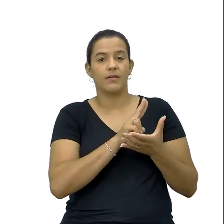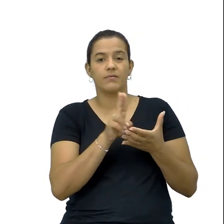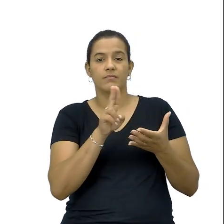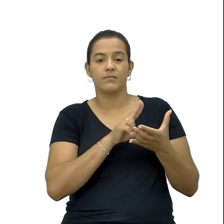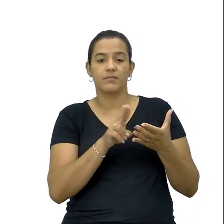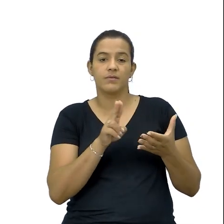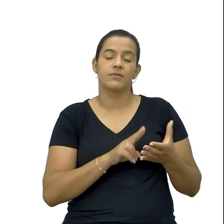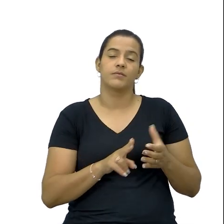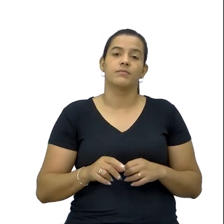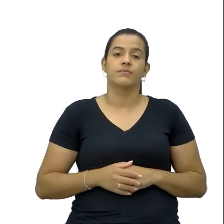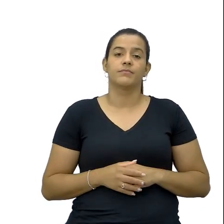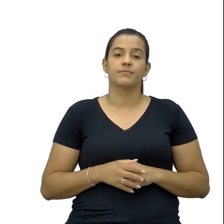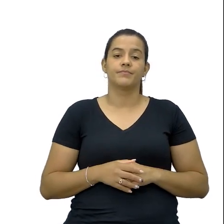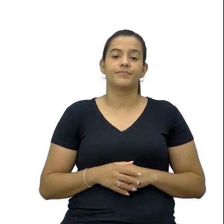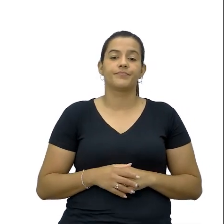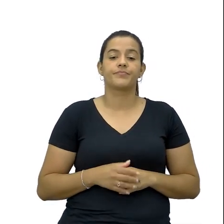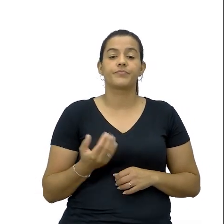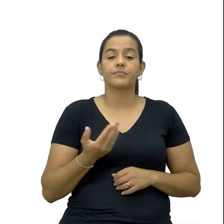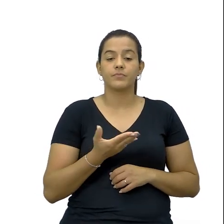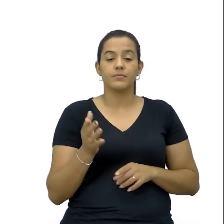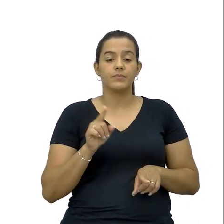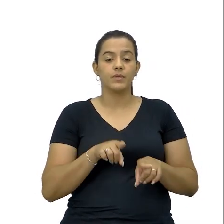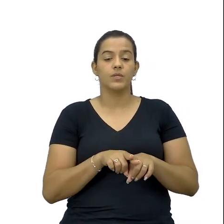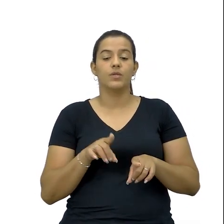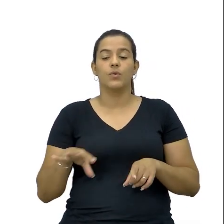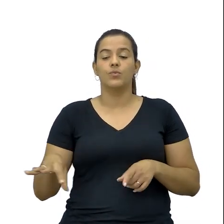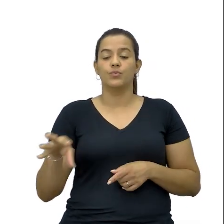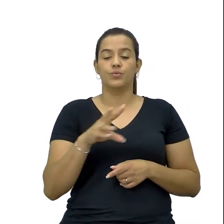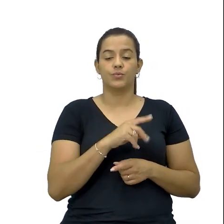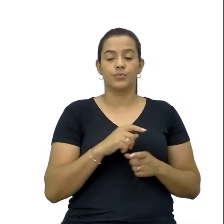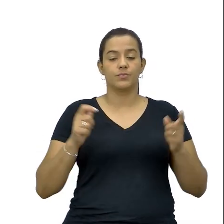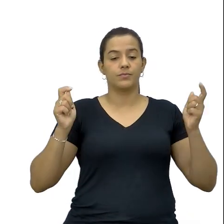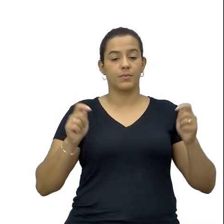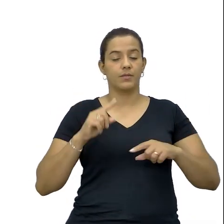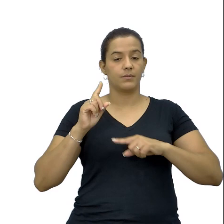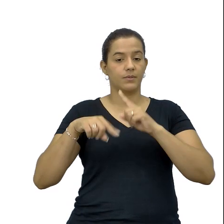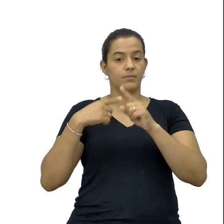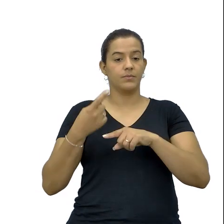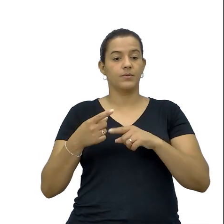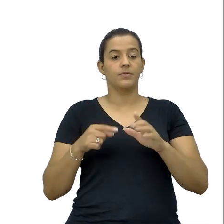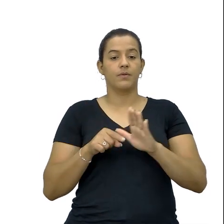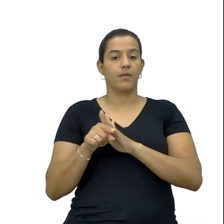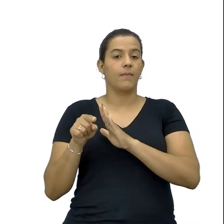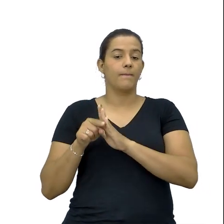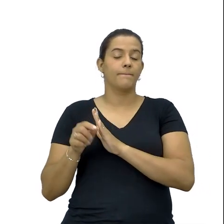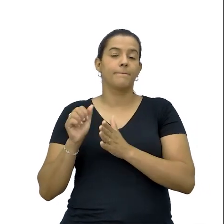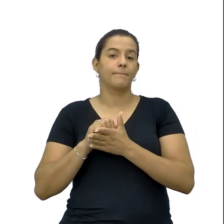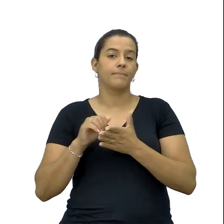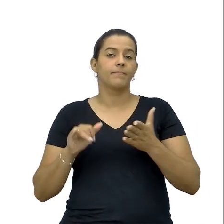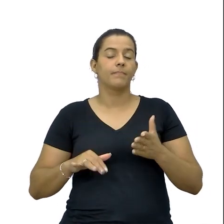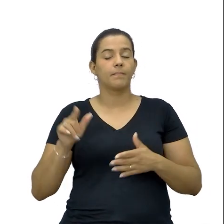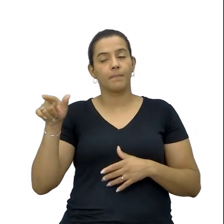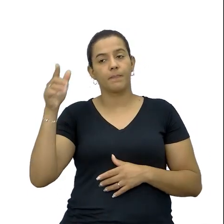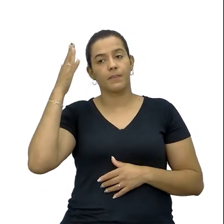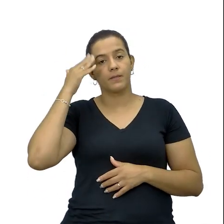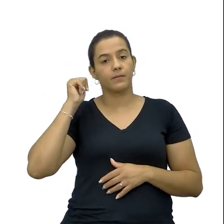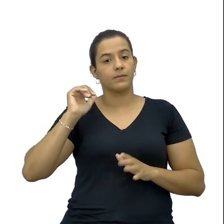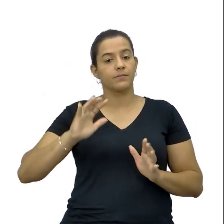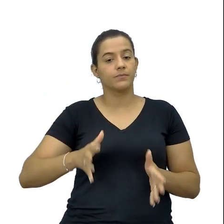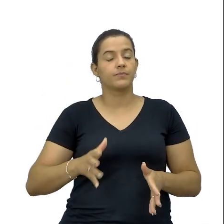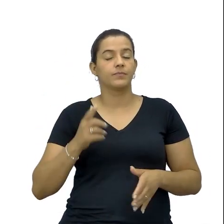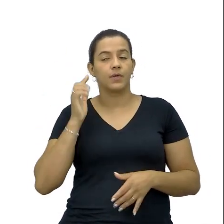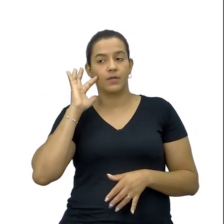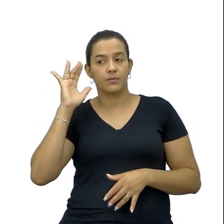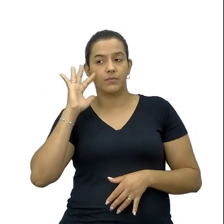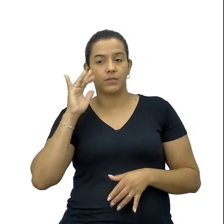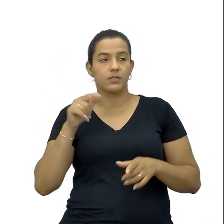plano cartesiano, né? Eles podem fazer todo esse movimento para depois fazer as questões, e a gente olhar o que eles sabem, para a gente pensar